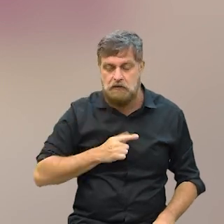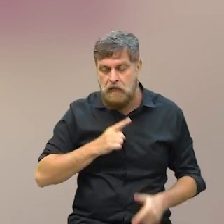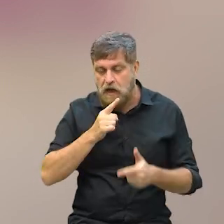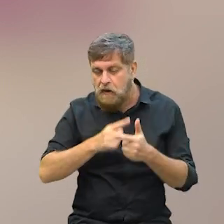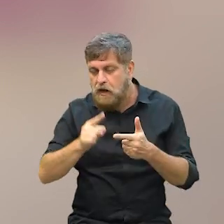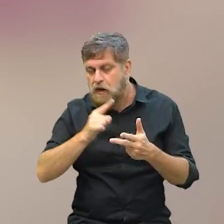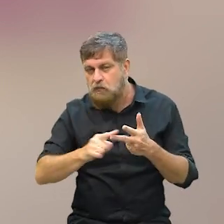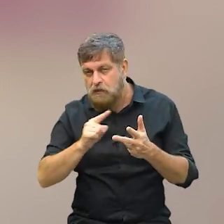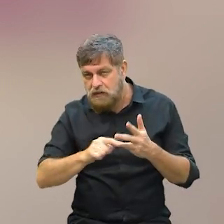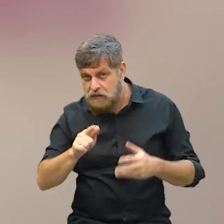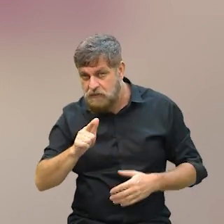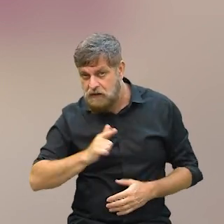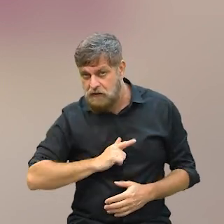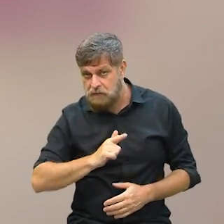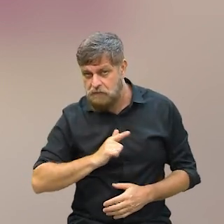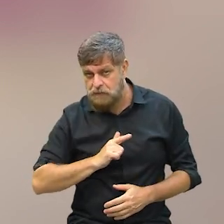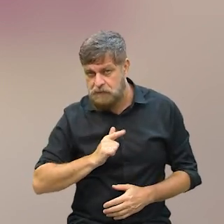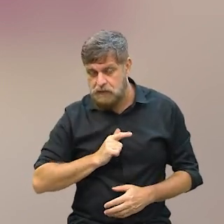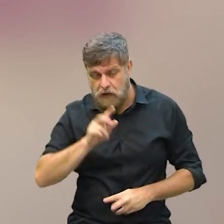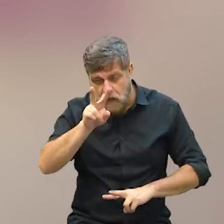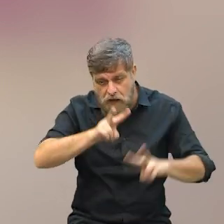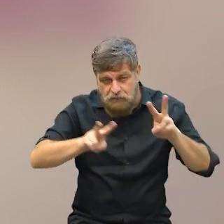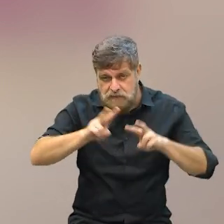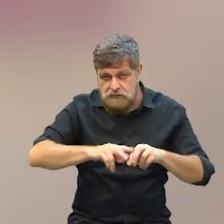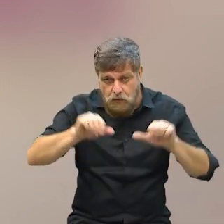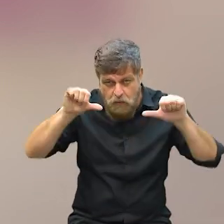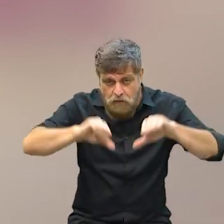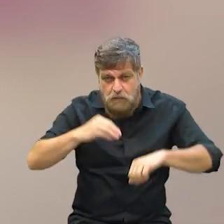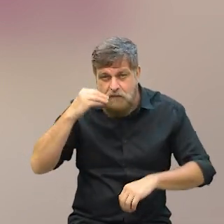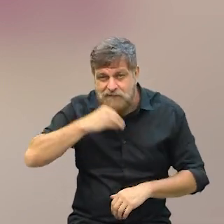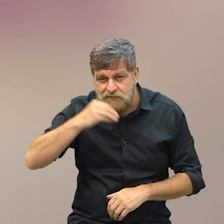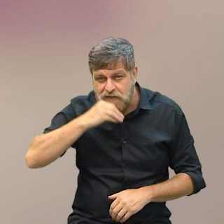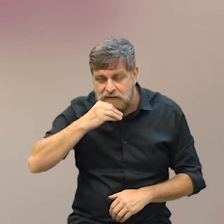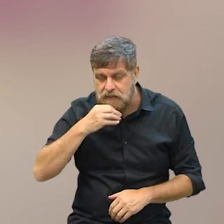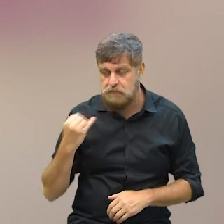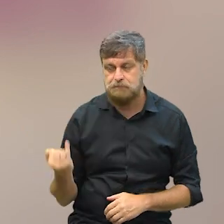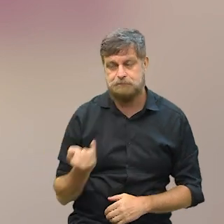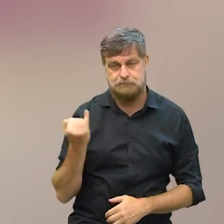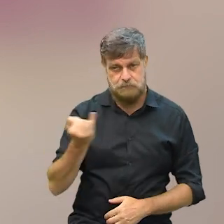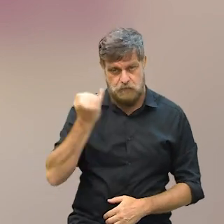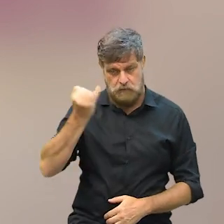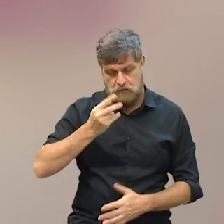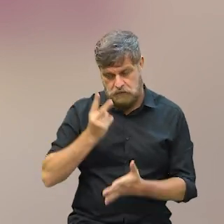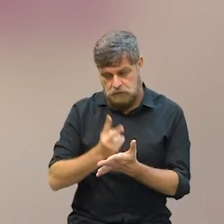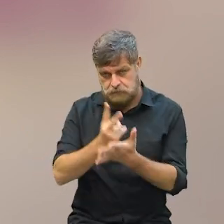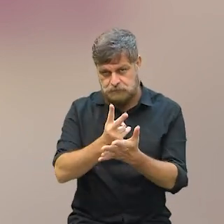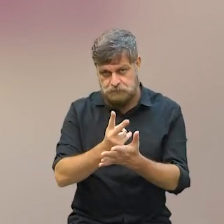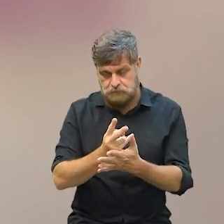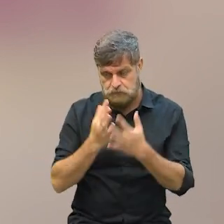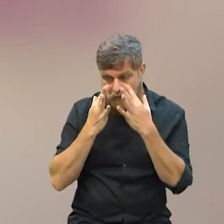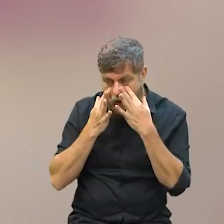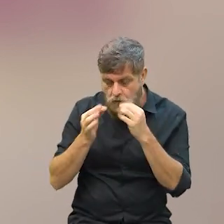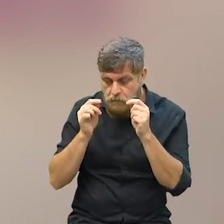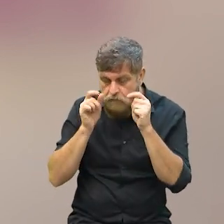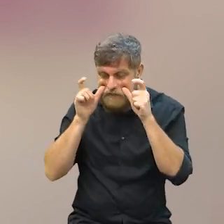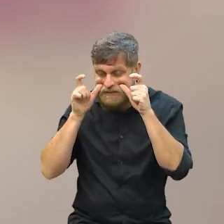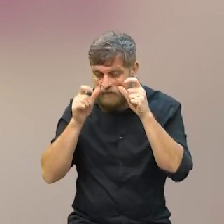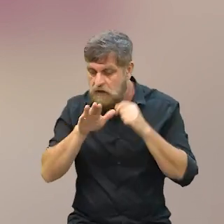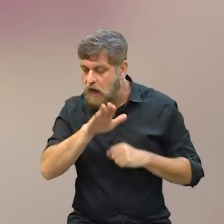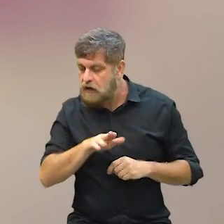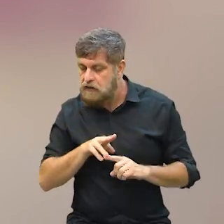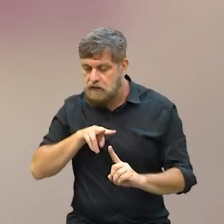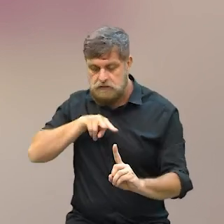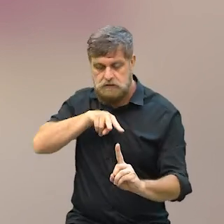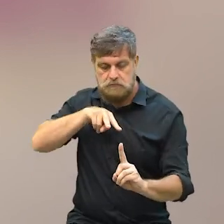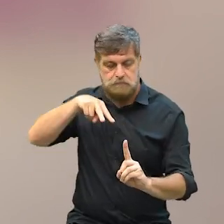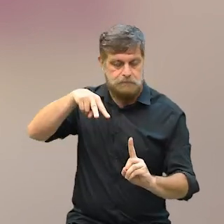tem algum problema de visão, né? Então é sempre muito importante estar sempre observando as crianças.